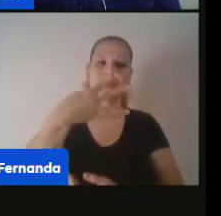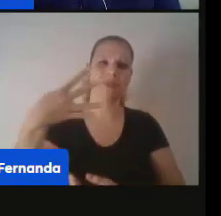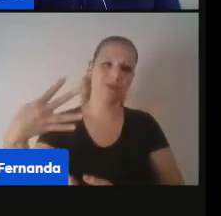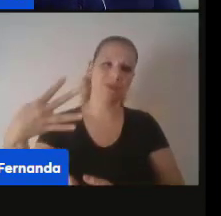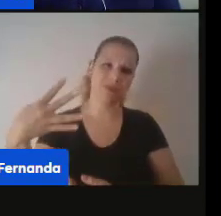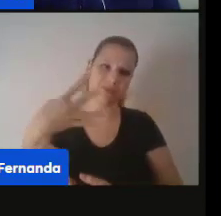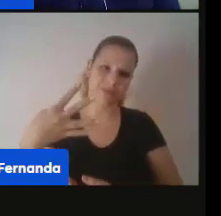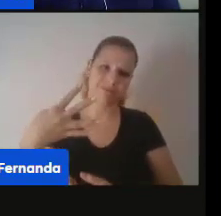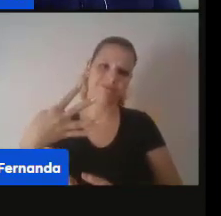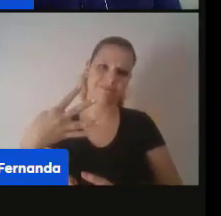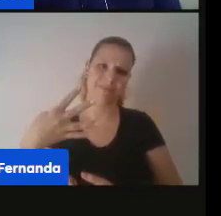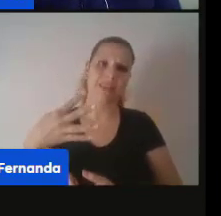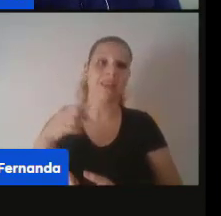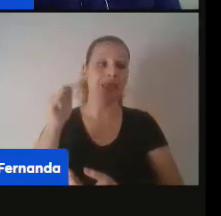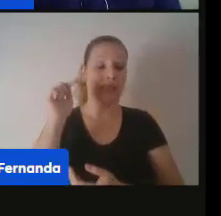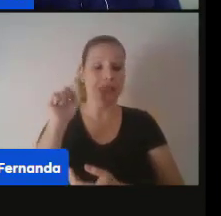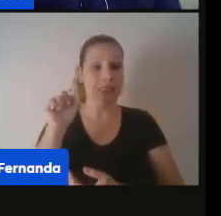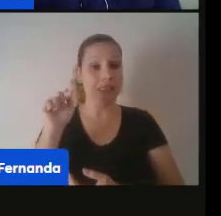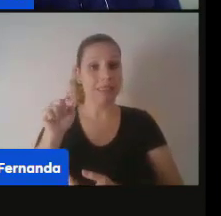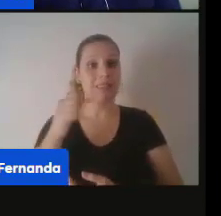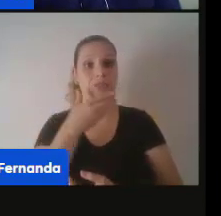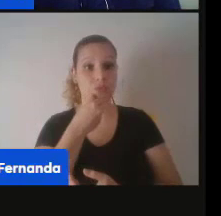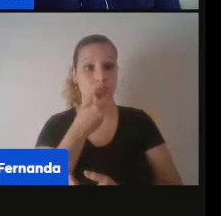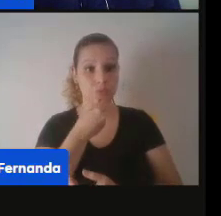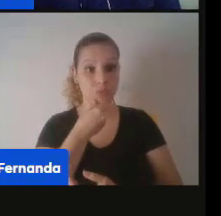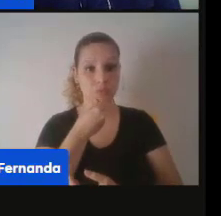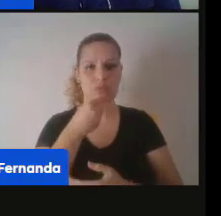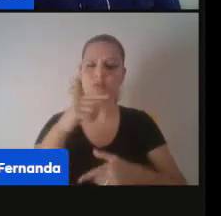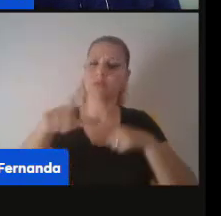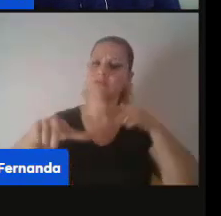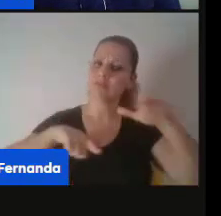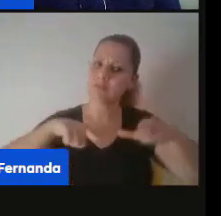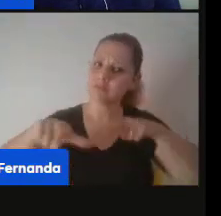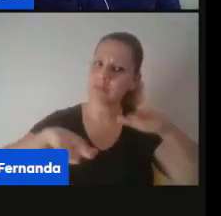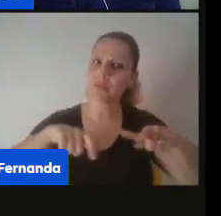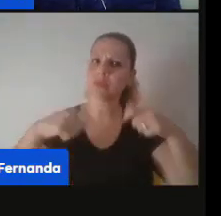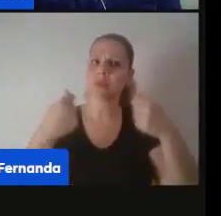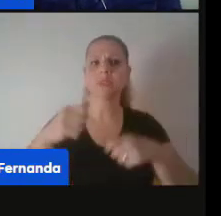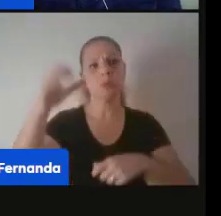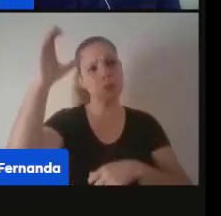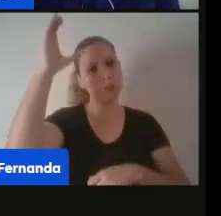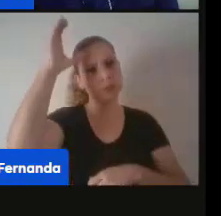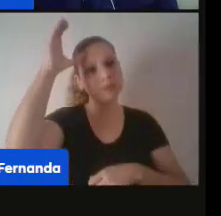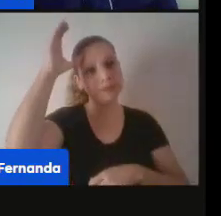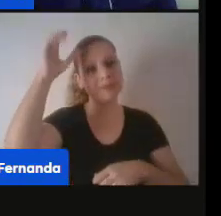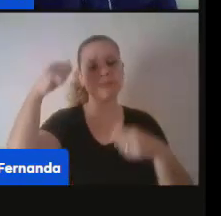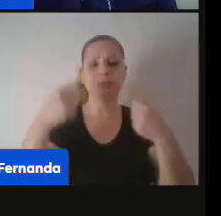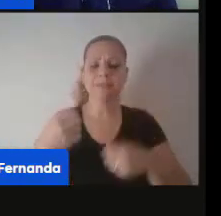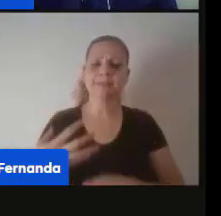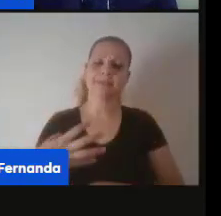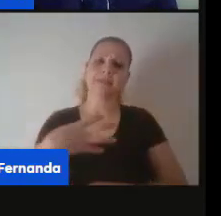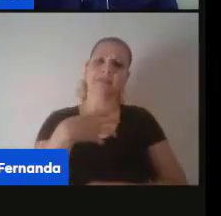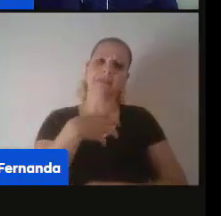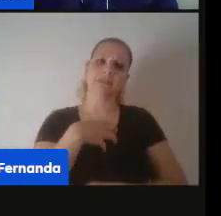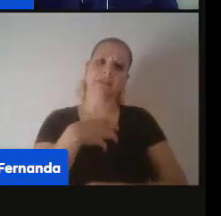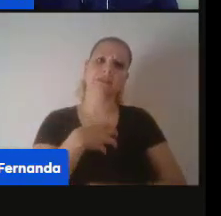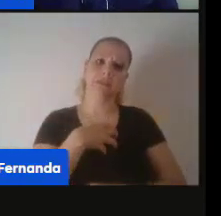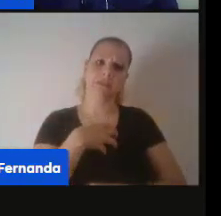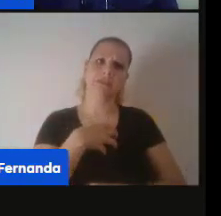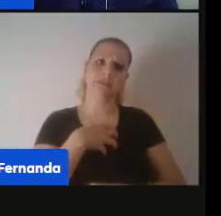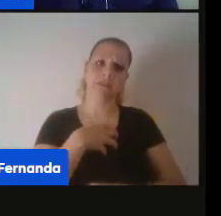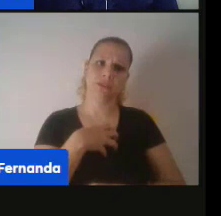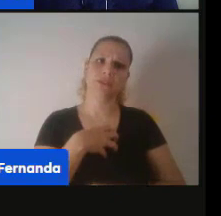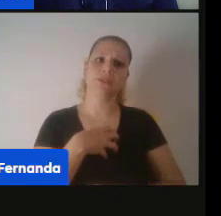se conscientizar que não adianta estar somente conscientizado, a gente tem que estar sensibilizado com relação a